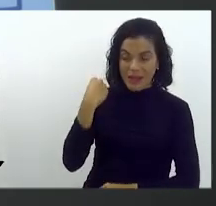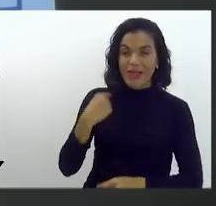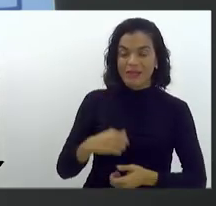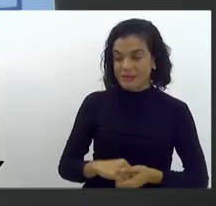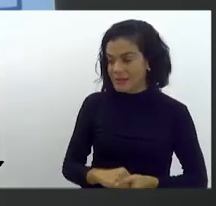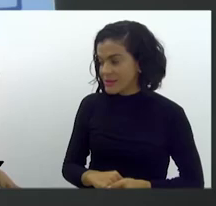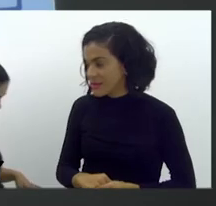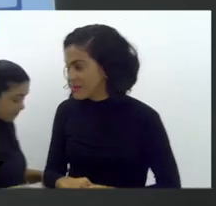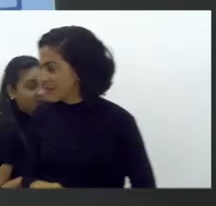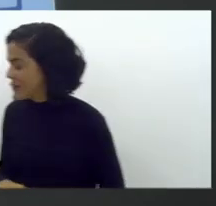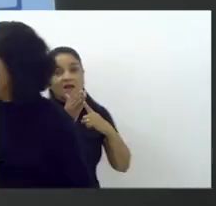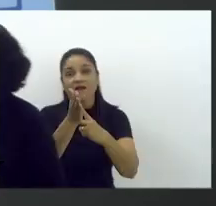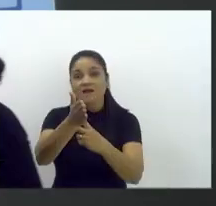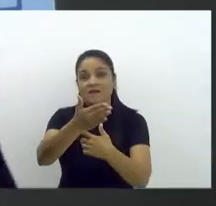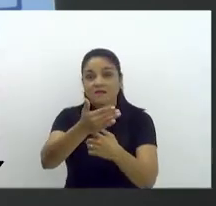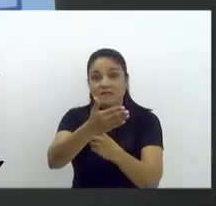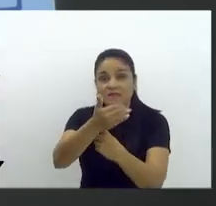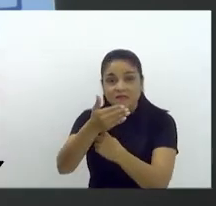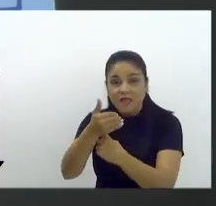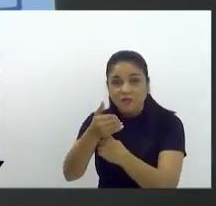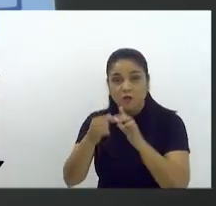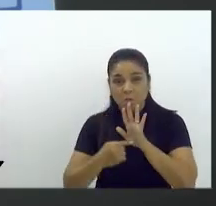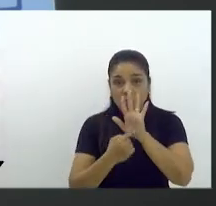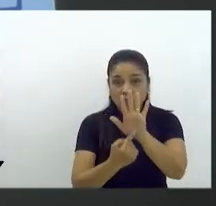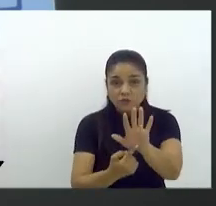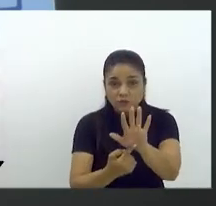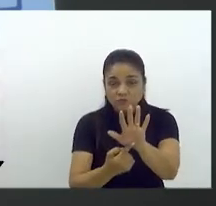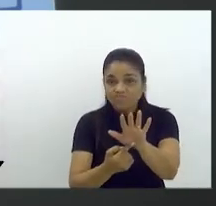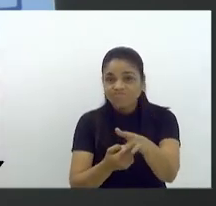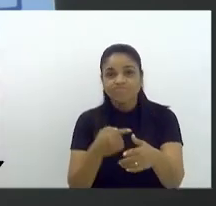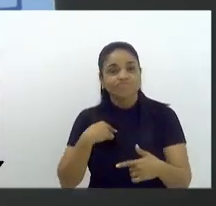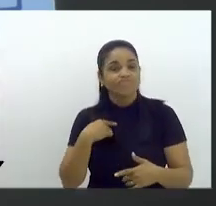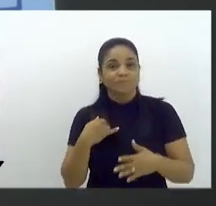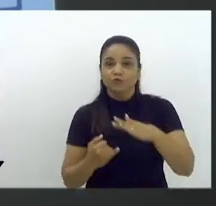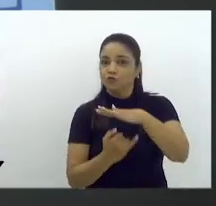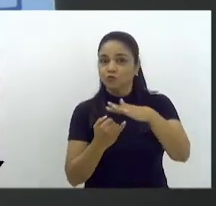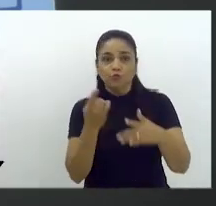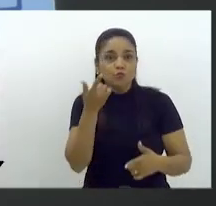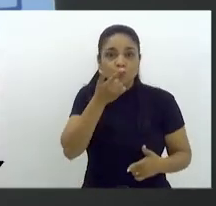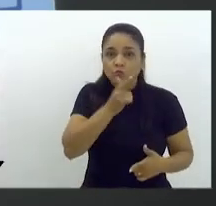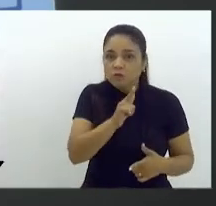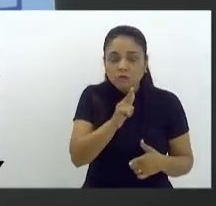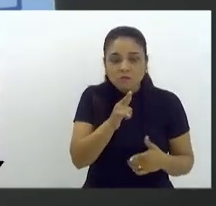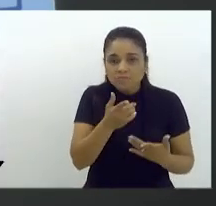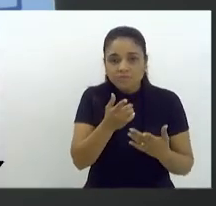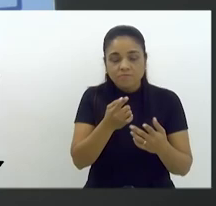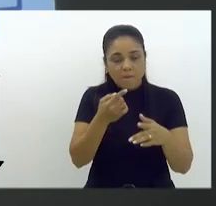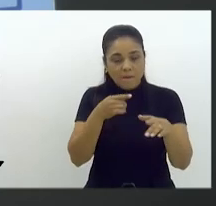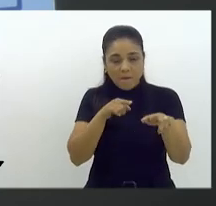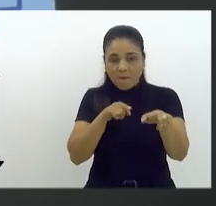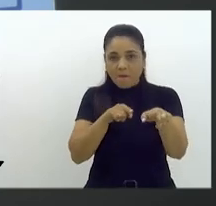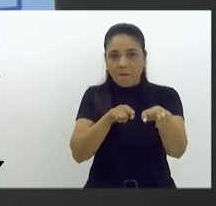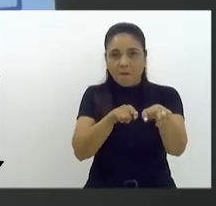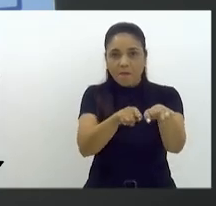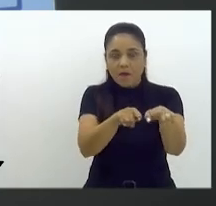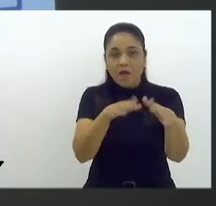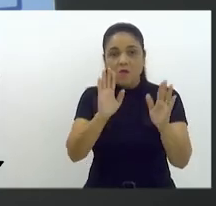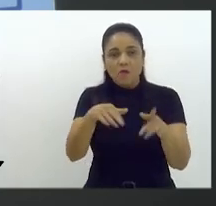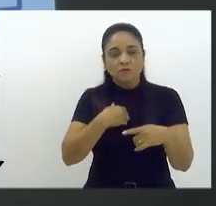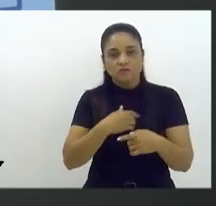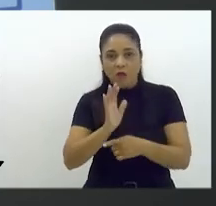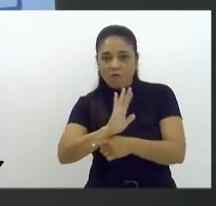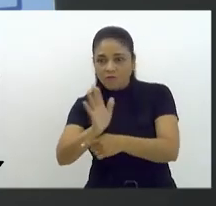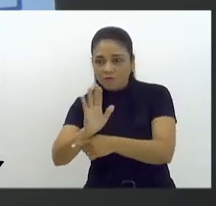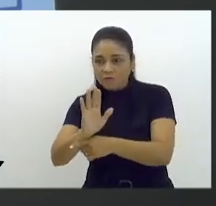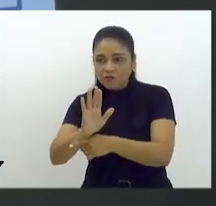que eles estão mostrando ali a gente ainda não chegou e é uma defasagem imensa quando passa aquela série para a gente aqui já tá com 10